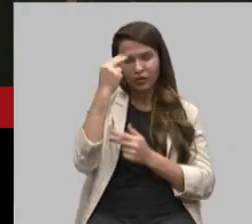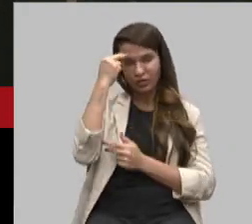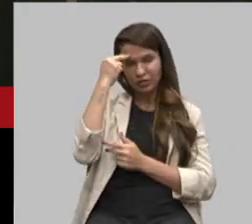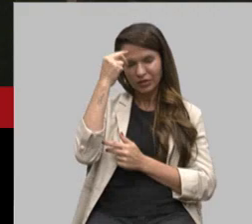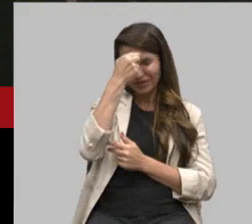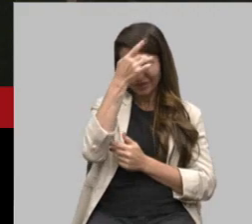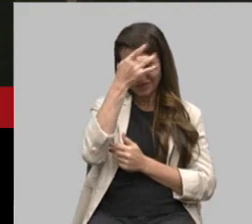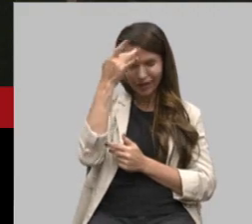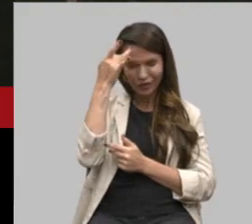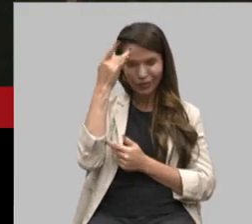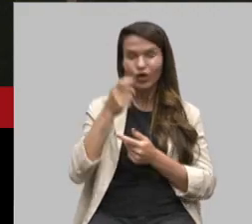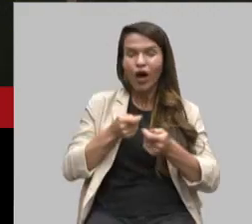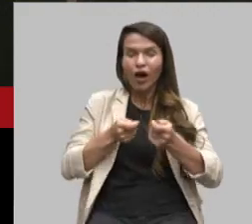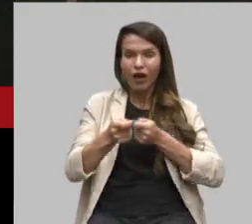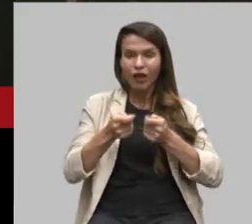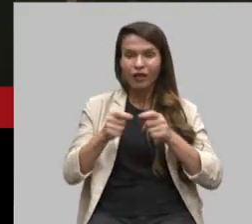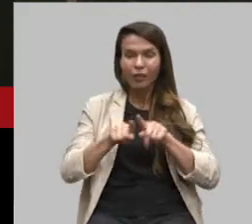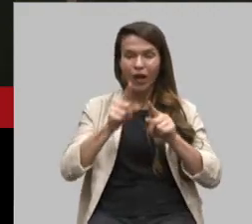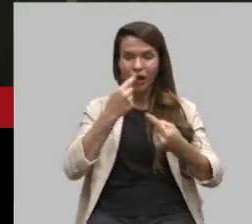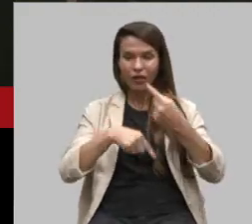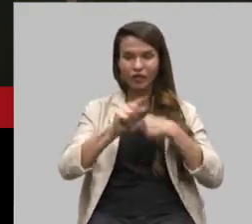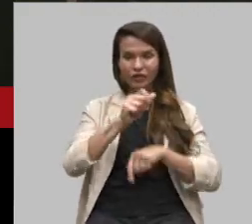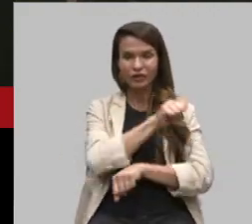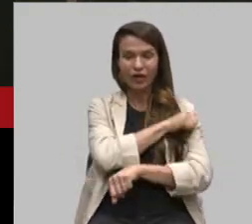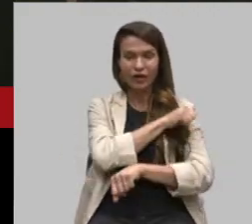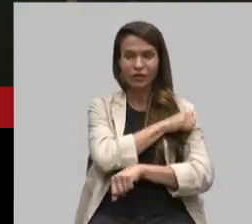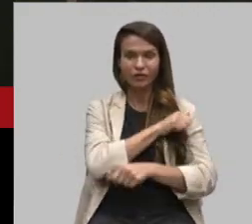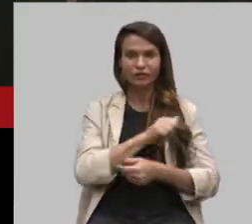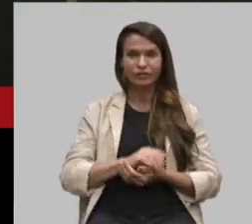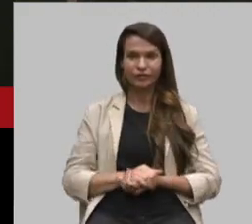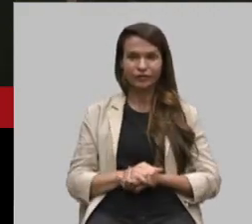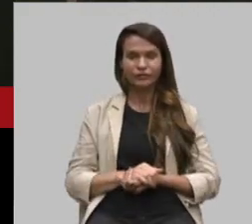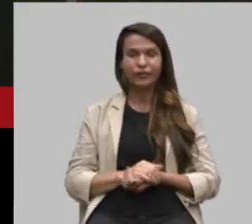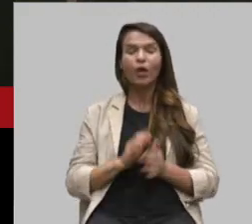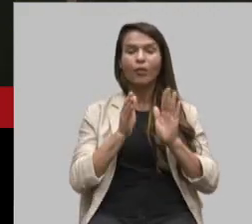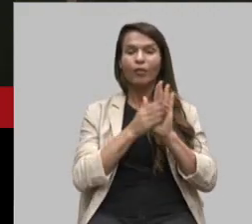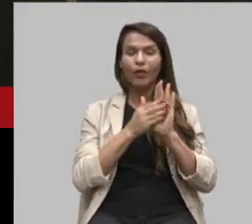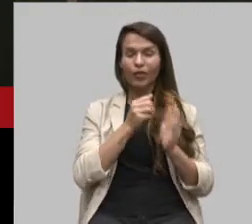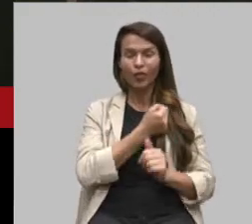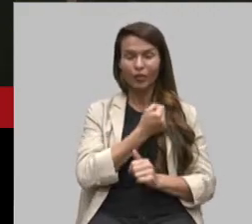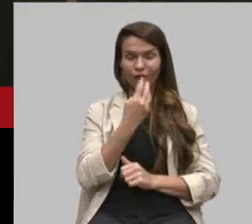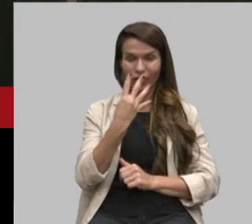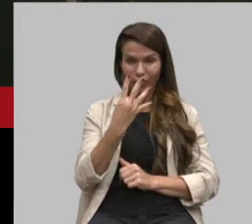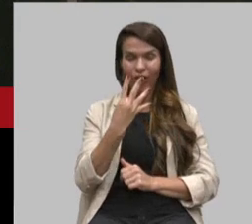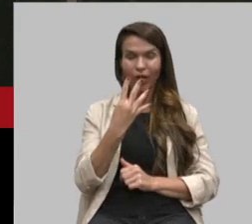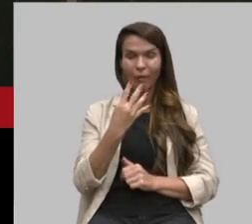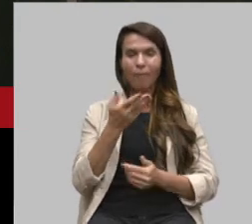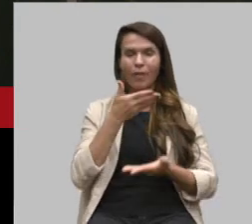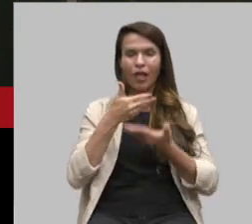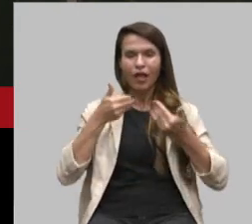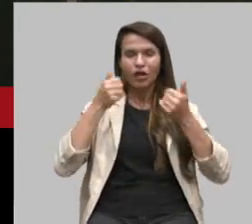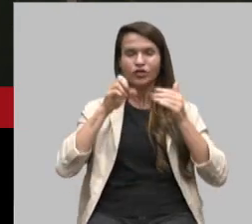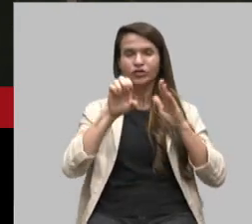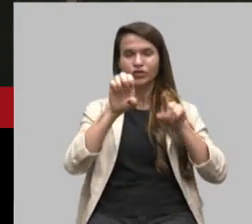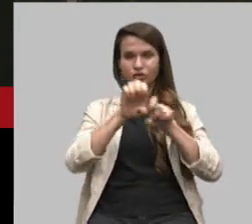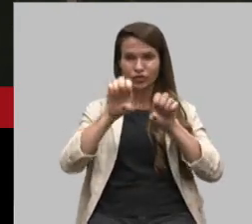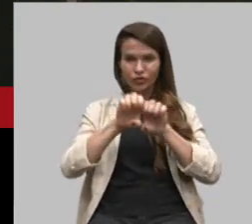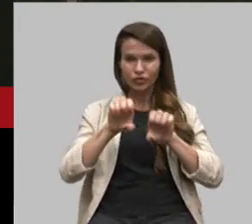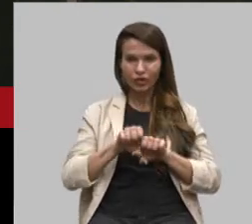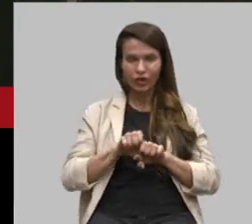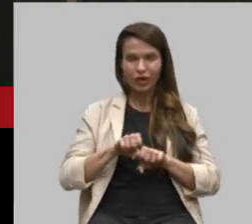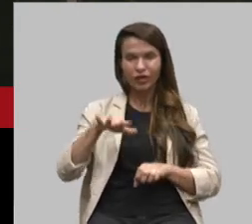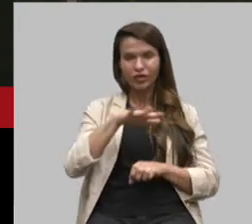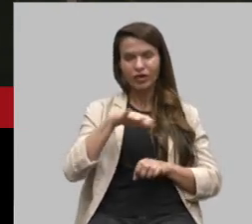a controle e a resiliência dos alunos proposta número 4 otimização e estruturação dos espaços físicos das